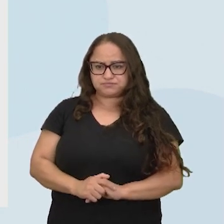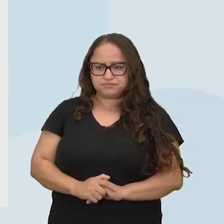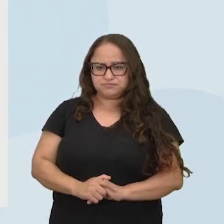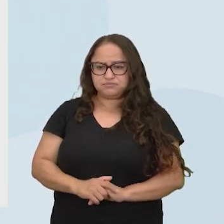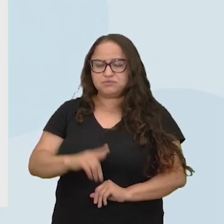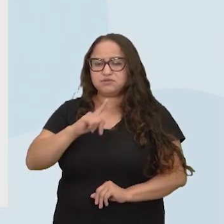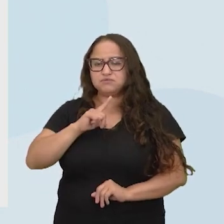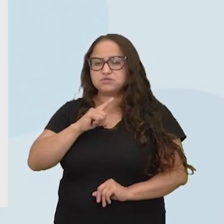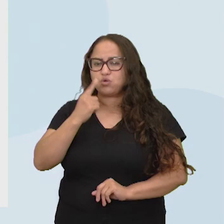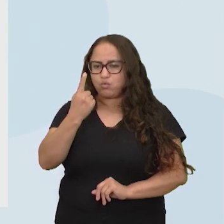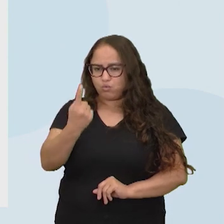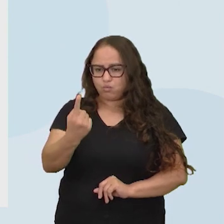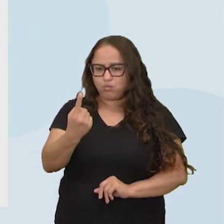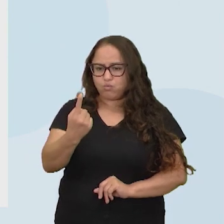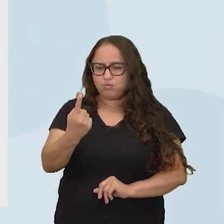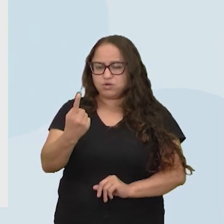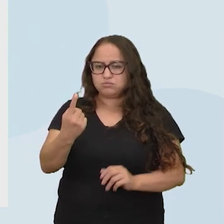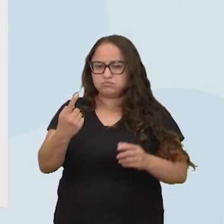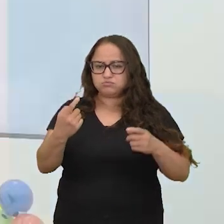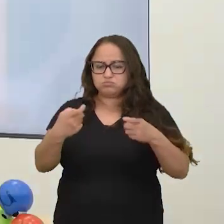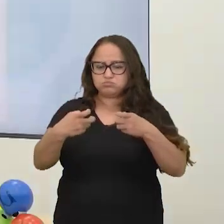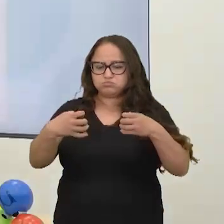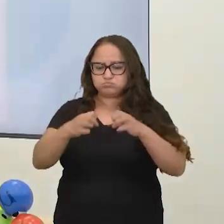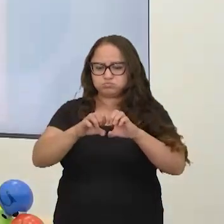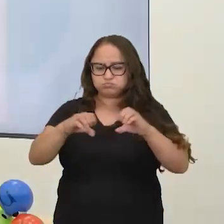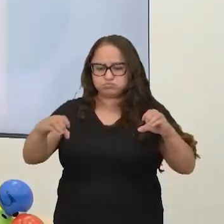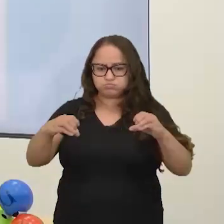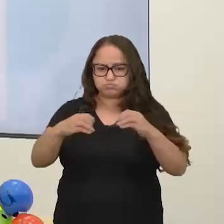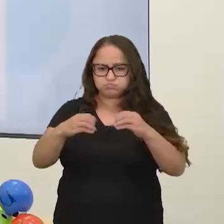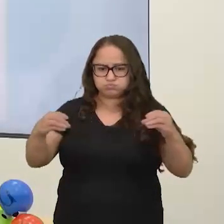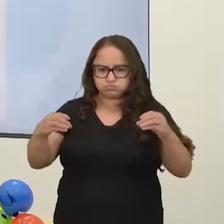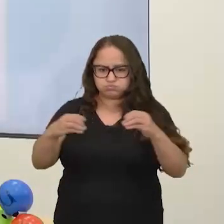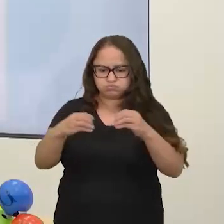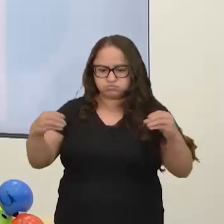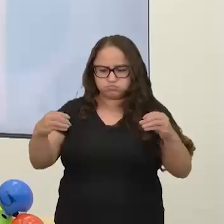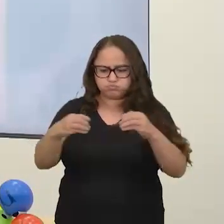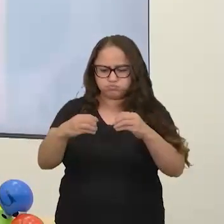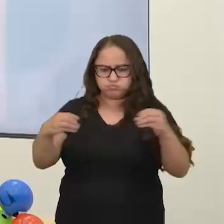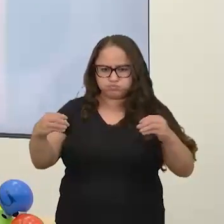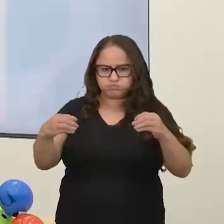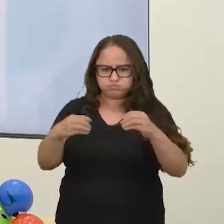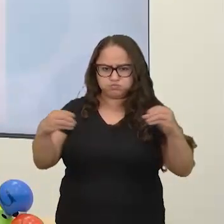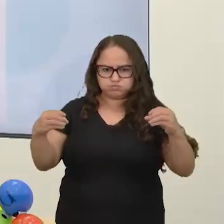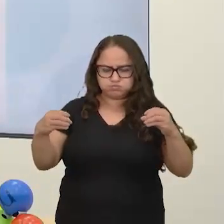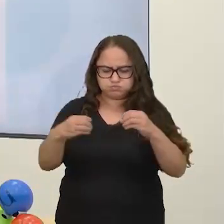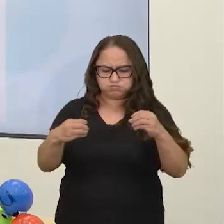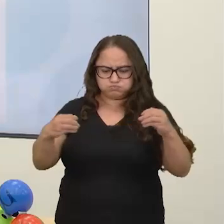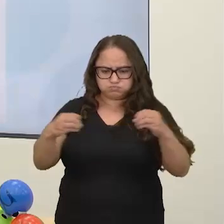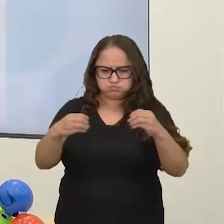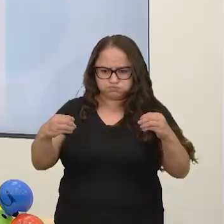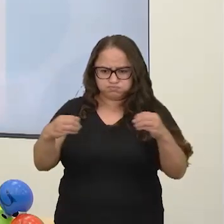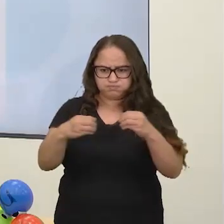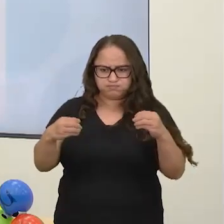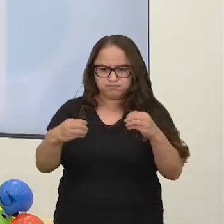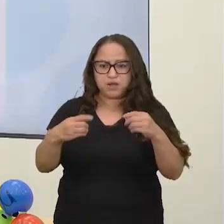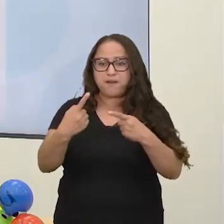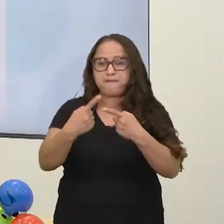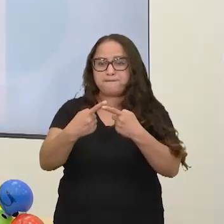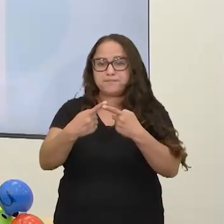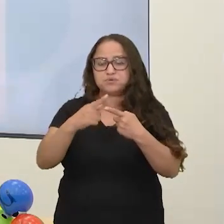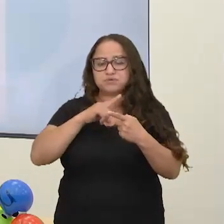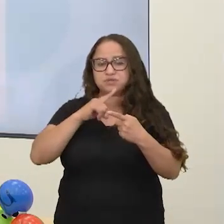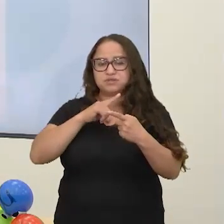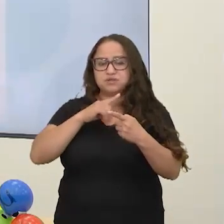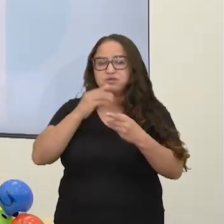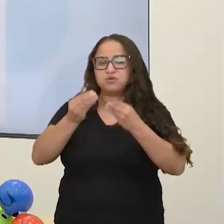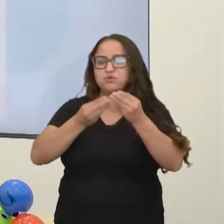Você vai ter o quê? Uma repulsão elétrica, né? Se você tentar juntar dois prótons, você vai ter uma repulsão elétrica, devido à equação